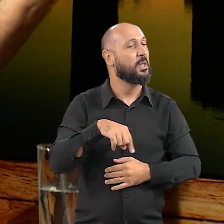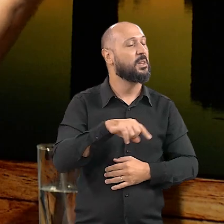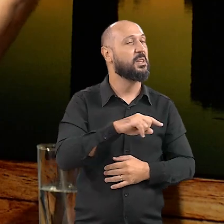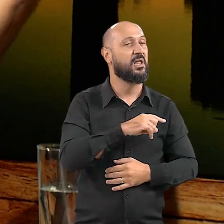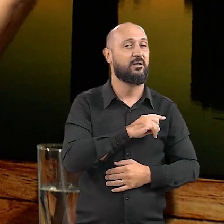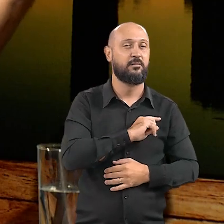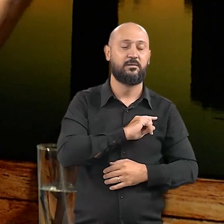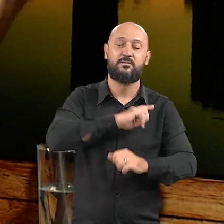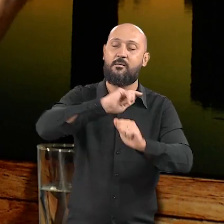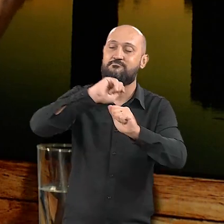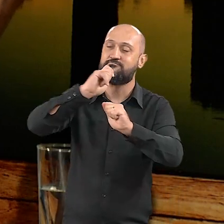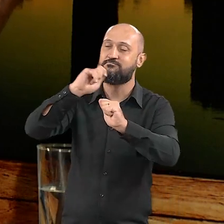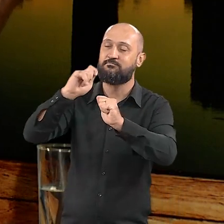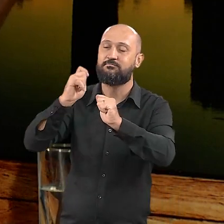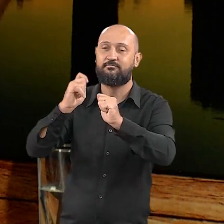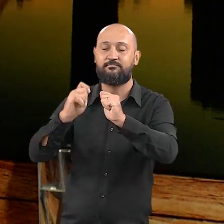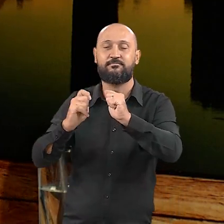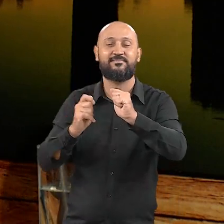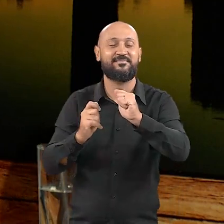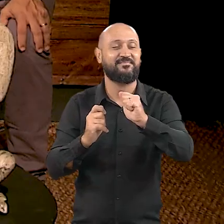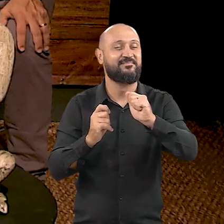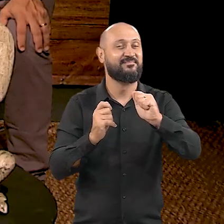nosso artesanato.